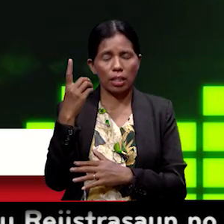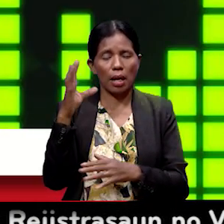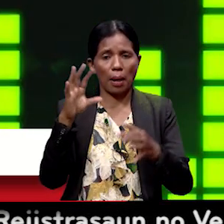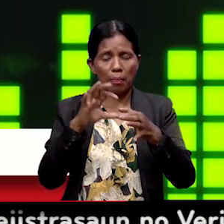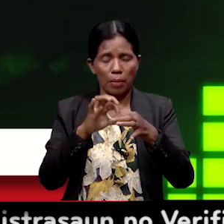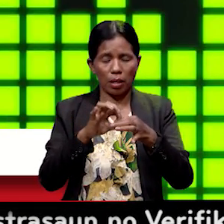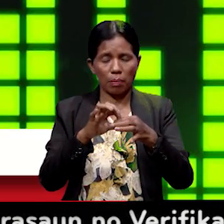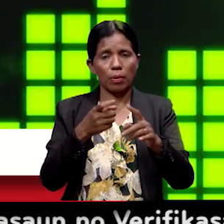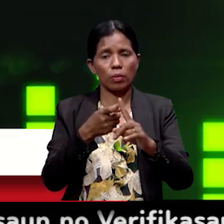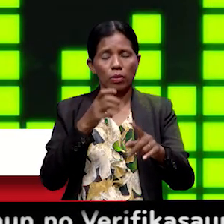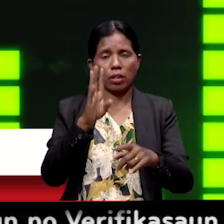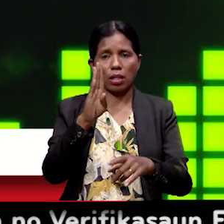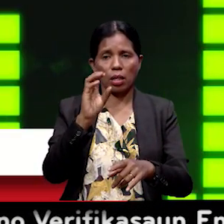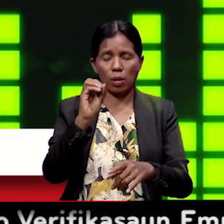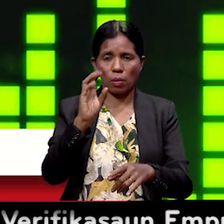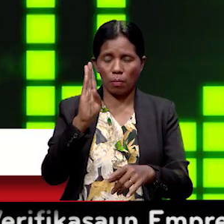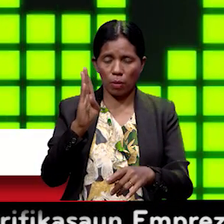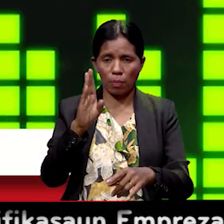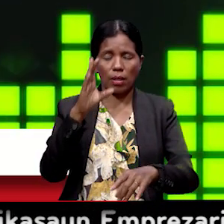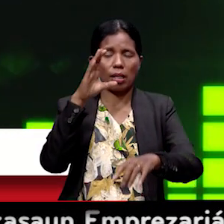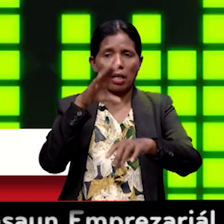ho koe makalo capture ba